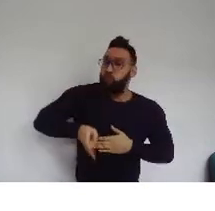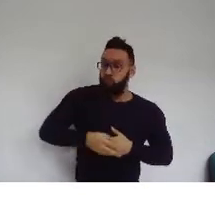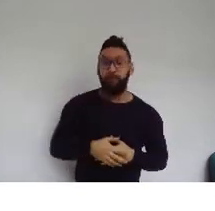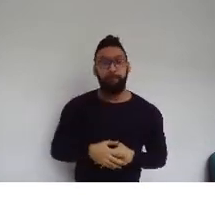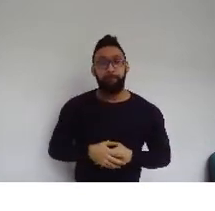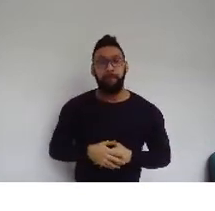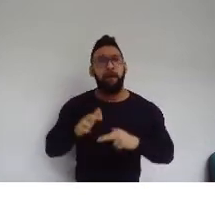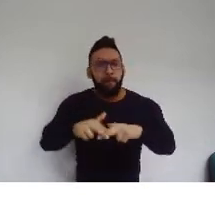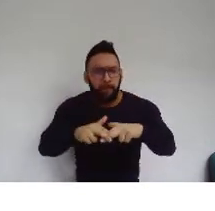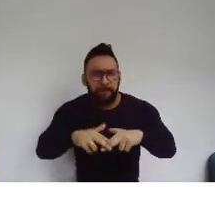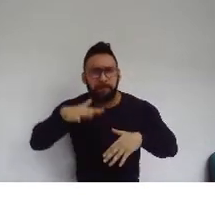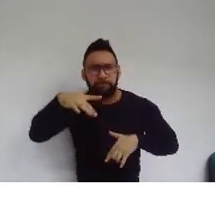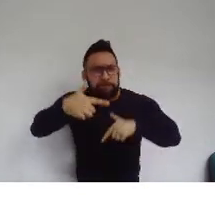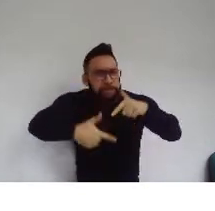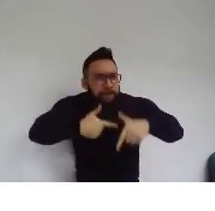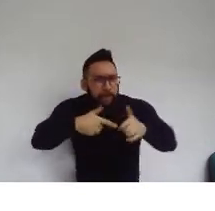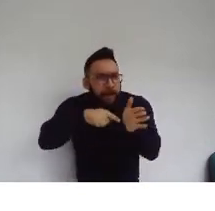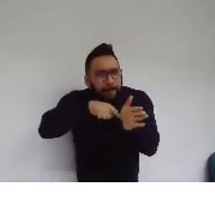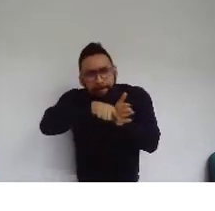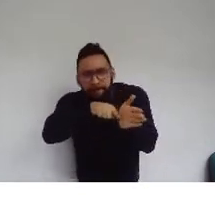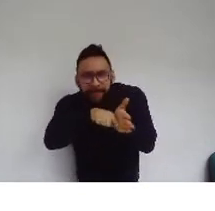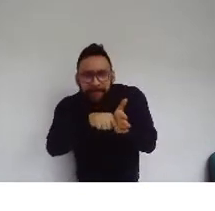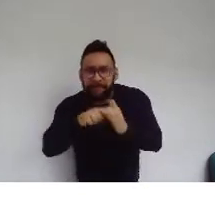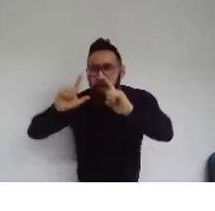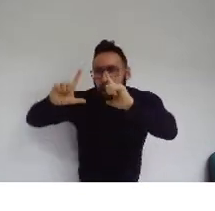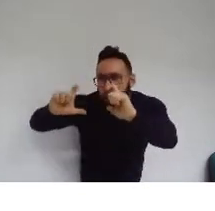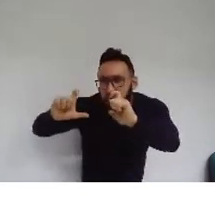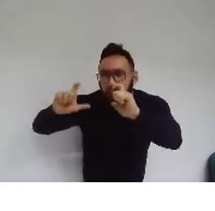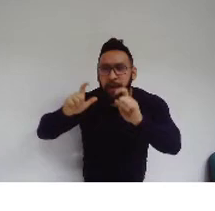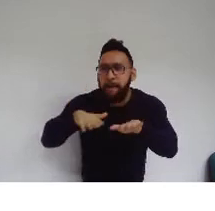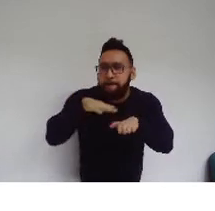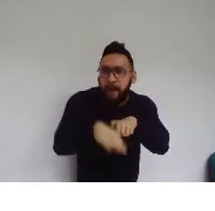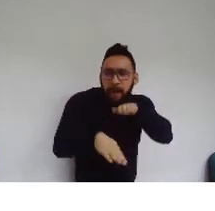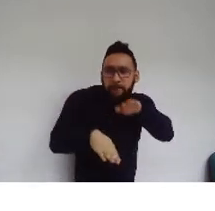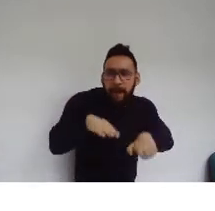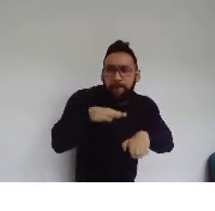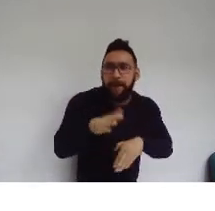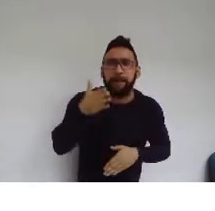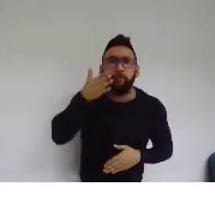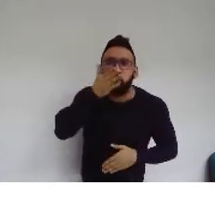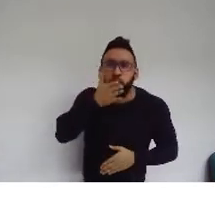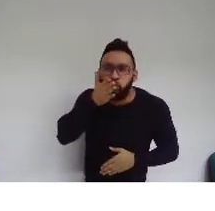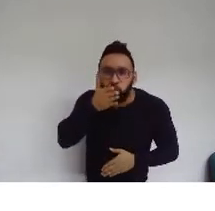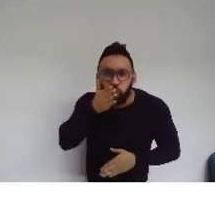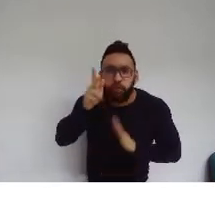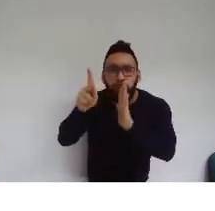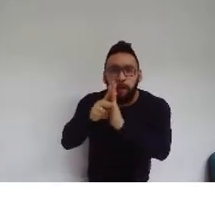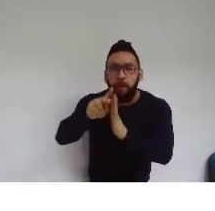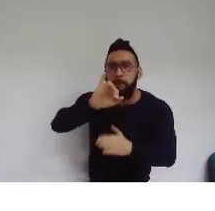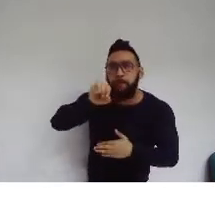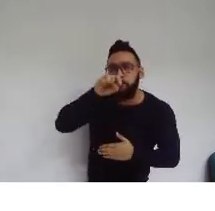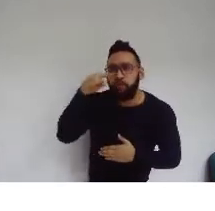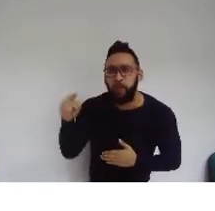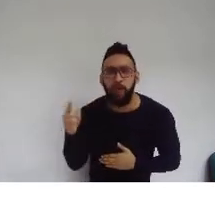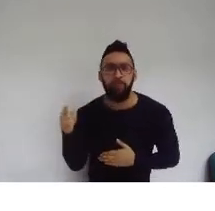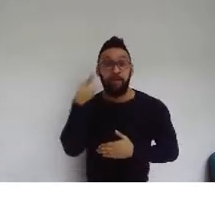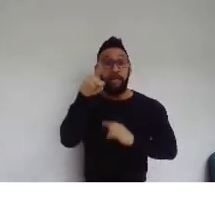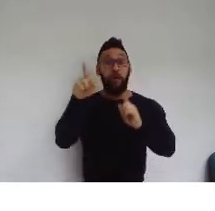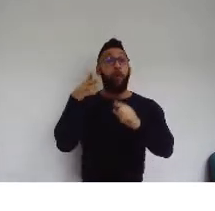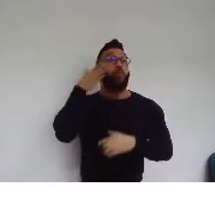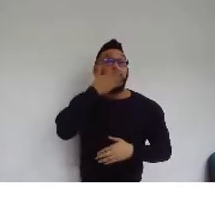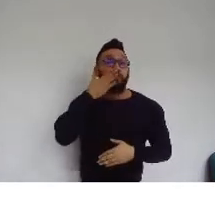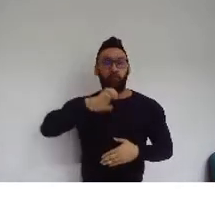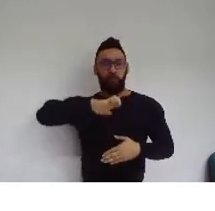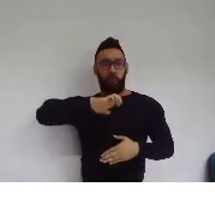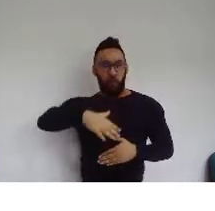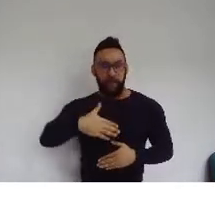trabalho semiótico envolvido na junção desses discursos. Tal redimensionamento mobiliza